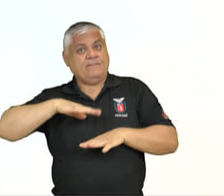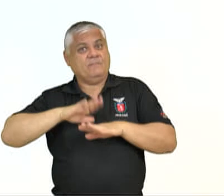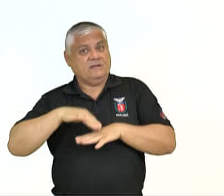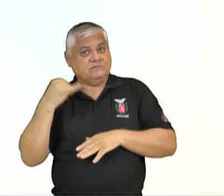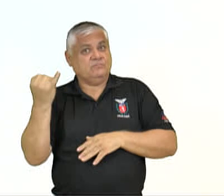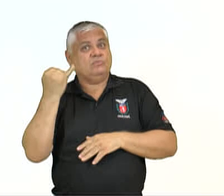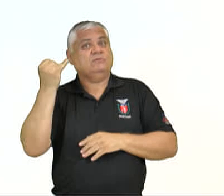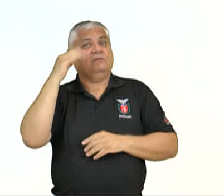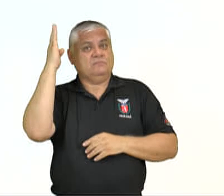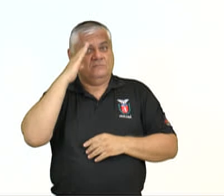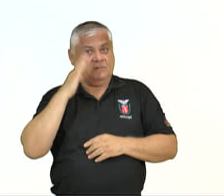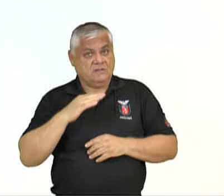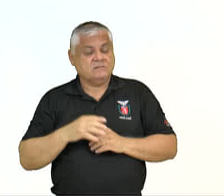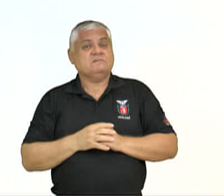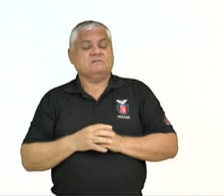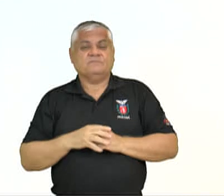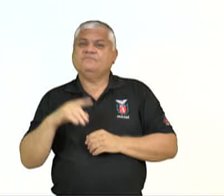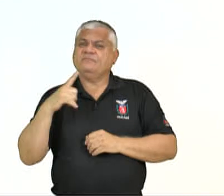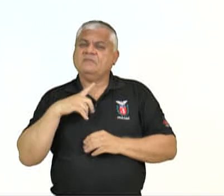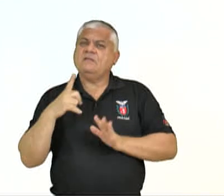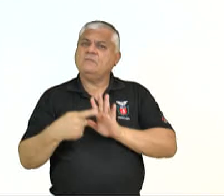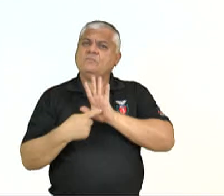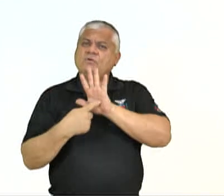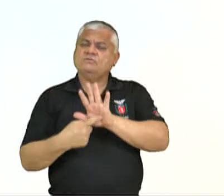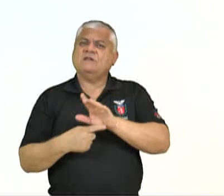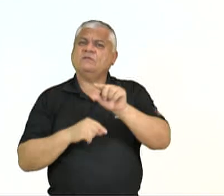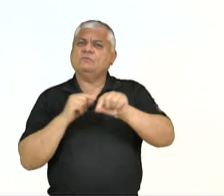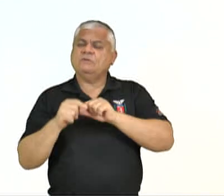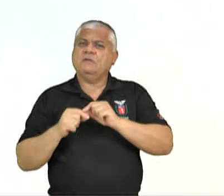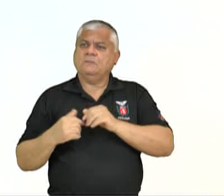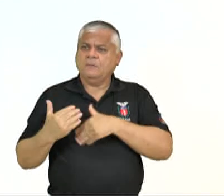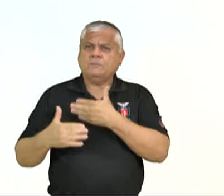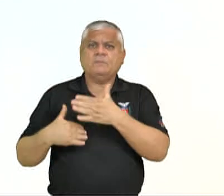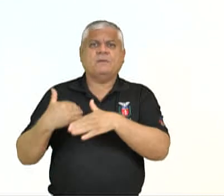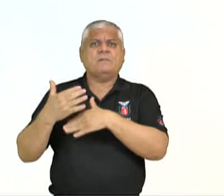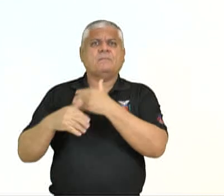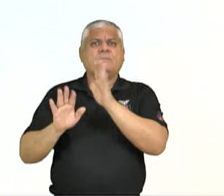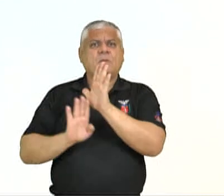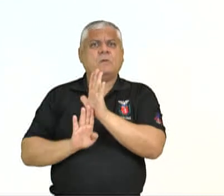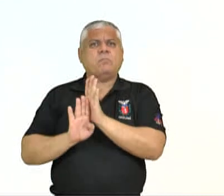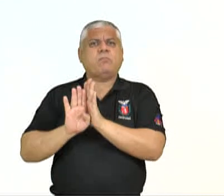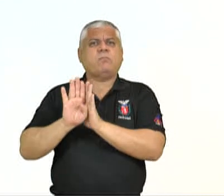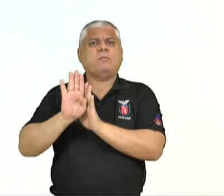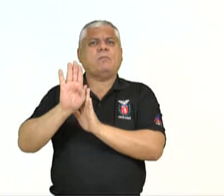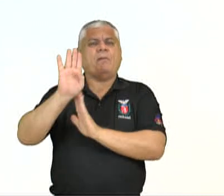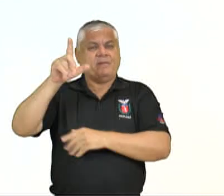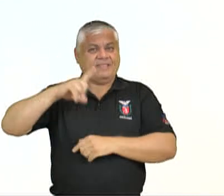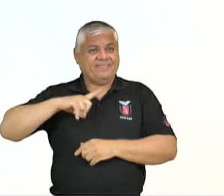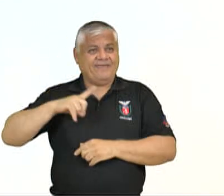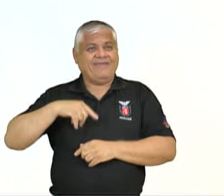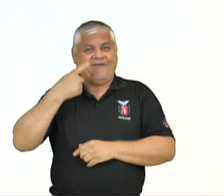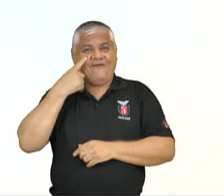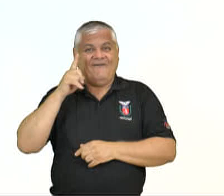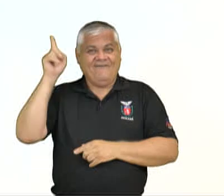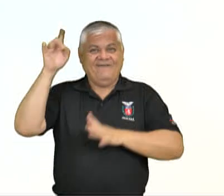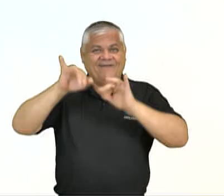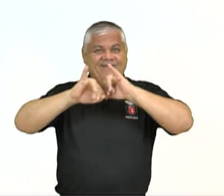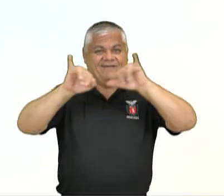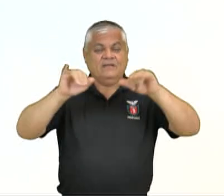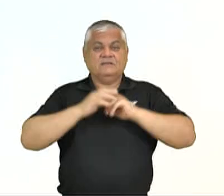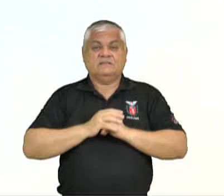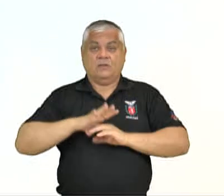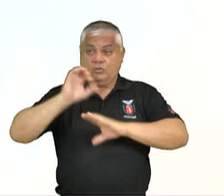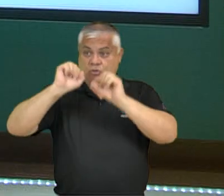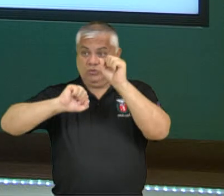do Brasil, E tem apresentado um crescimento significativo, como mostra a notícia a seguir. Então veja só,